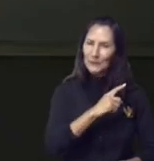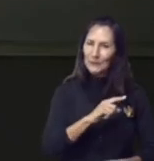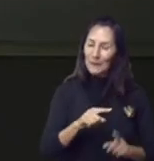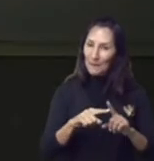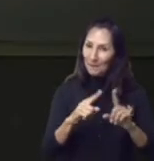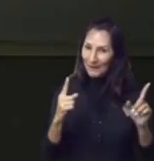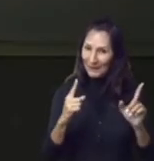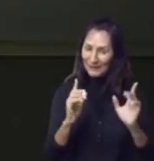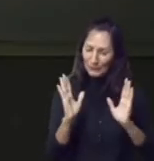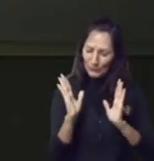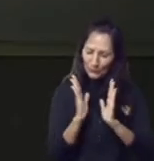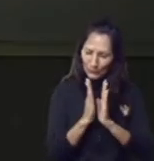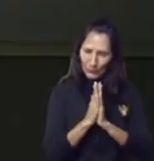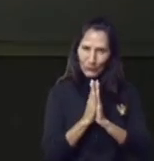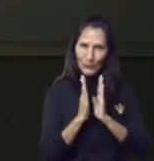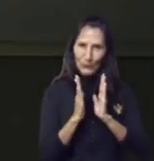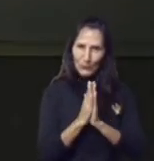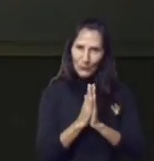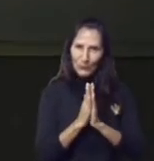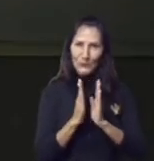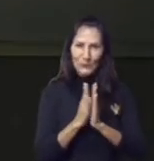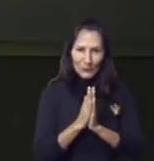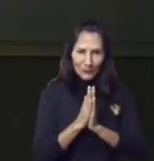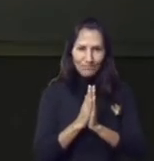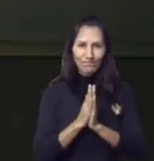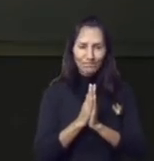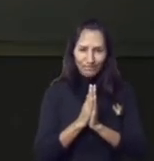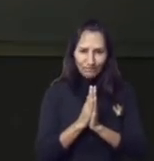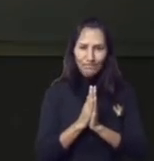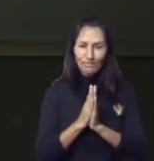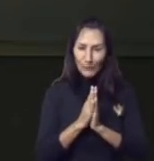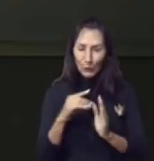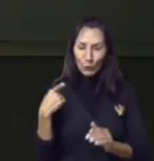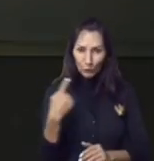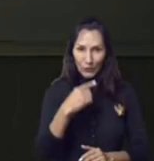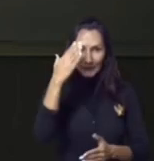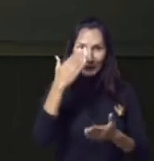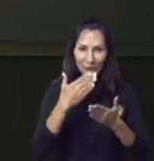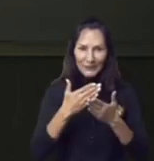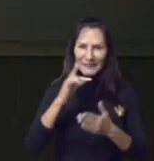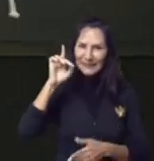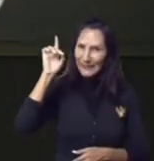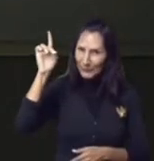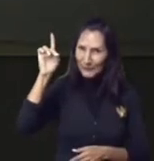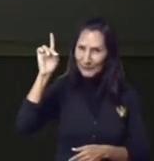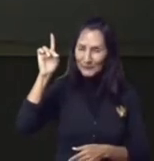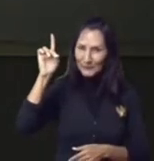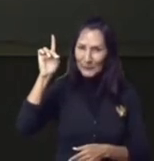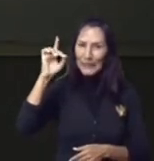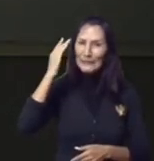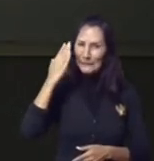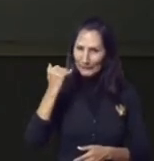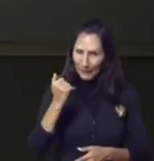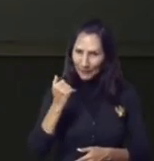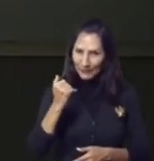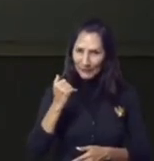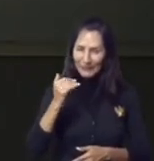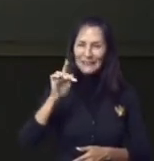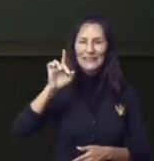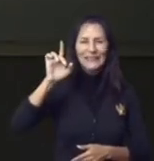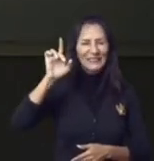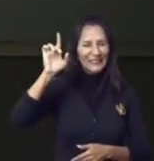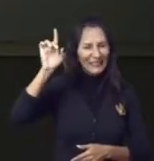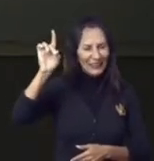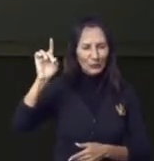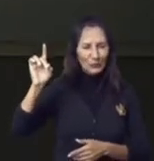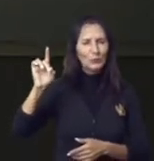Mas com oração. Quando a gente ora. Quando a gente acredita nesse Deus e sabe que Ele é o